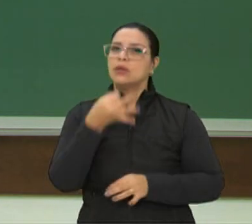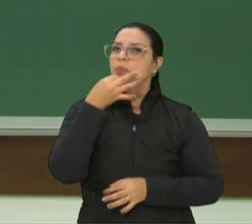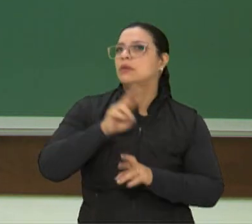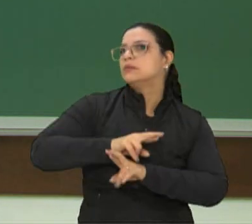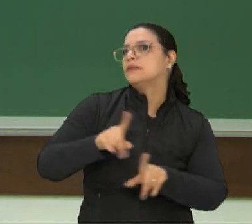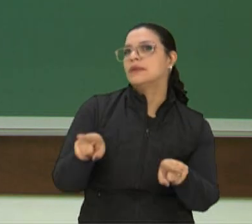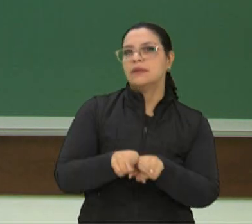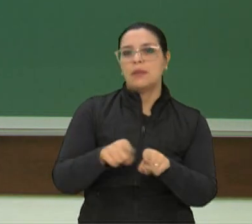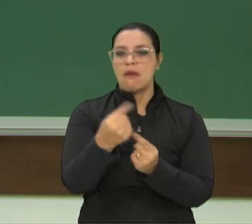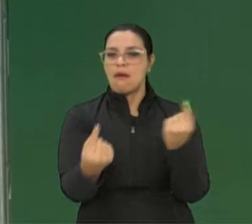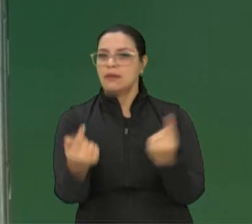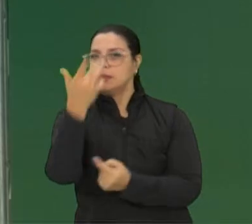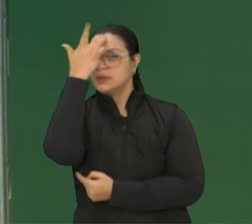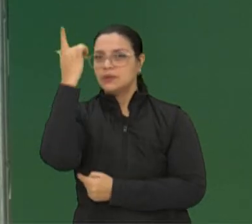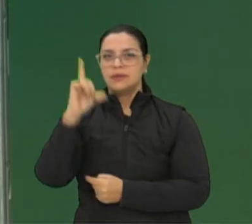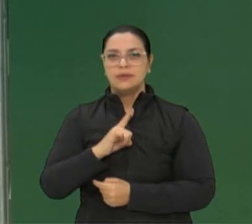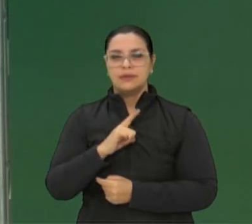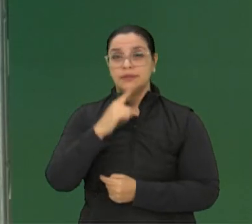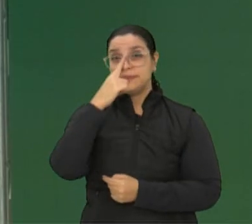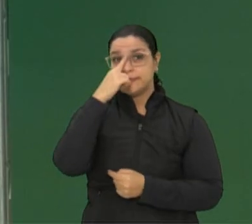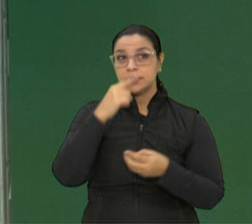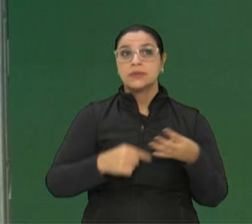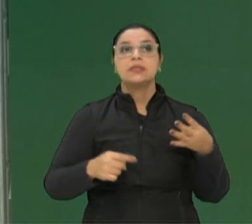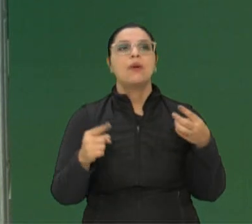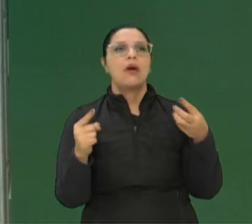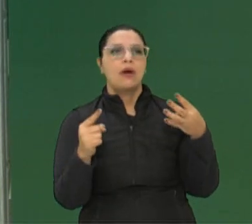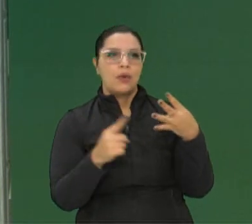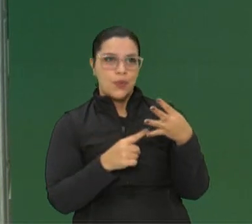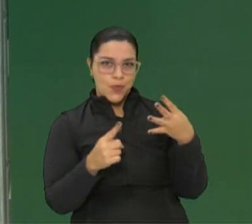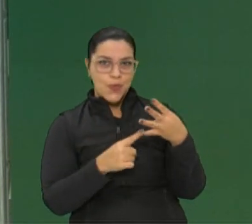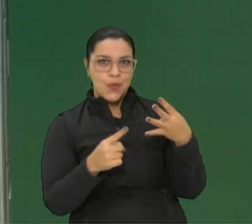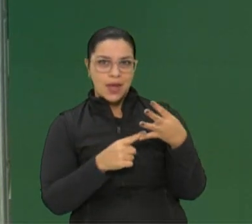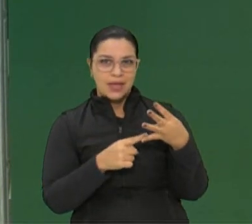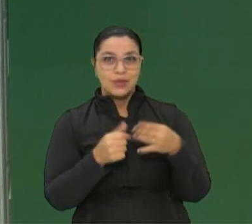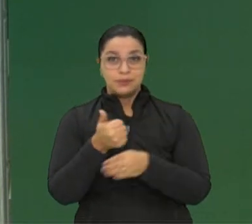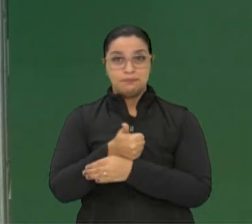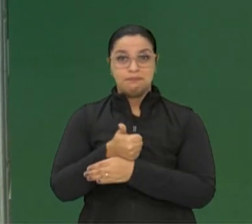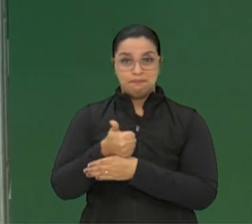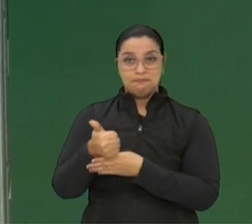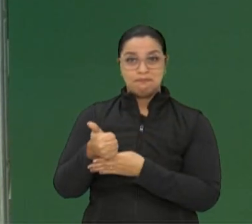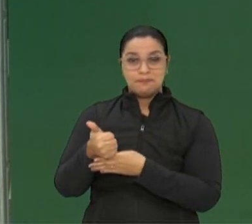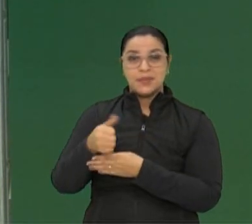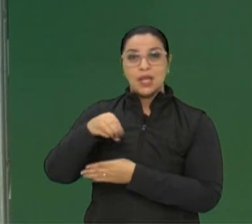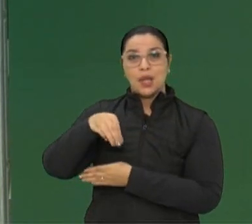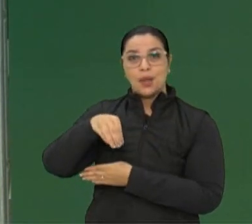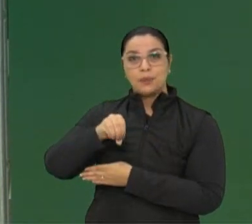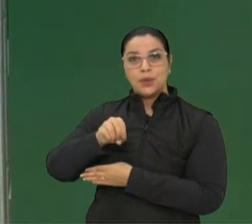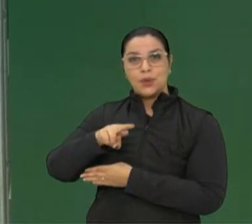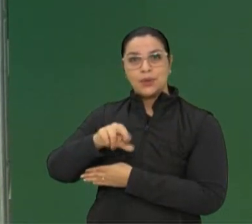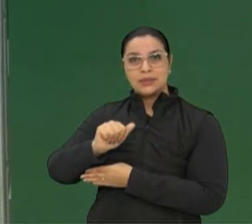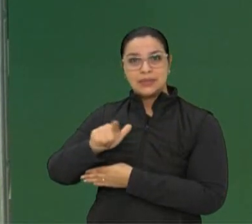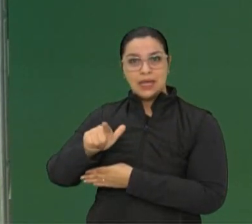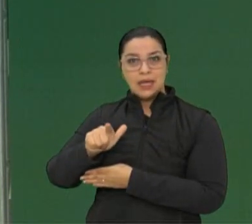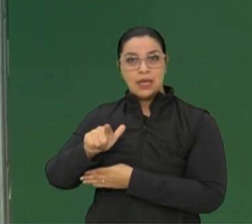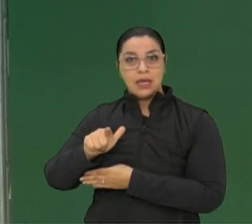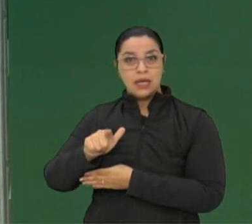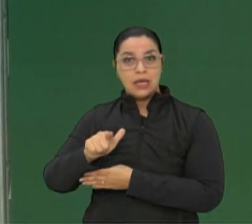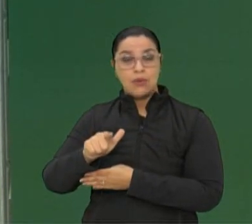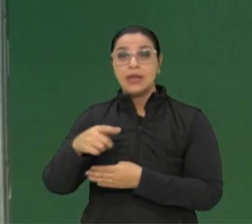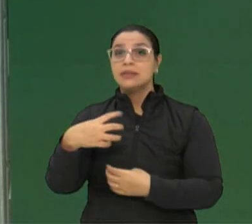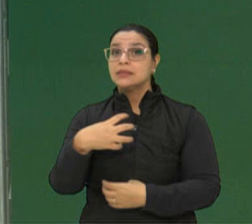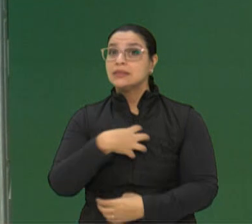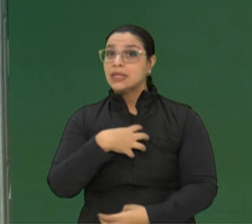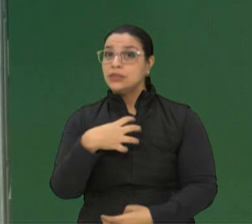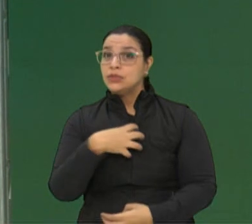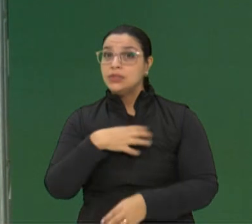enfim. Outro ponto aqui, a moralidade, portanto, né? A moralidade é mais propriamente sentida